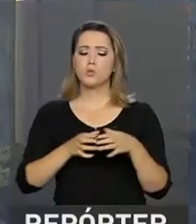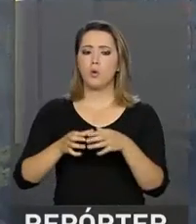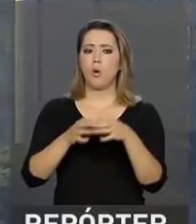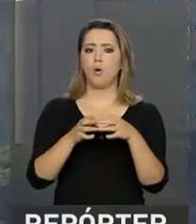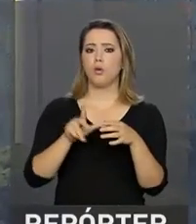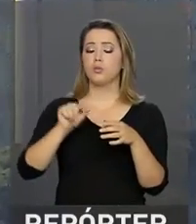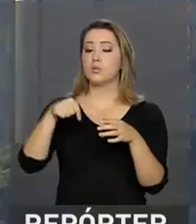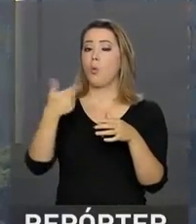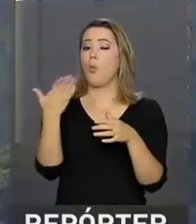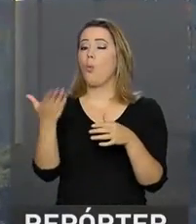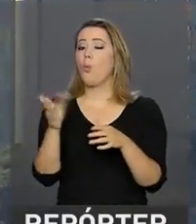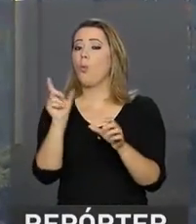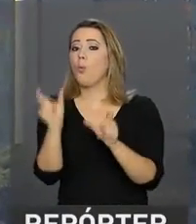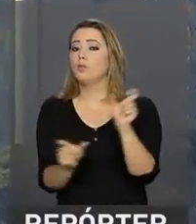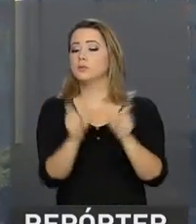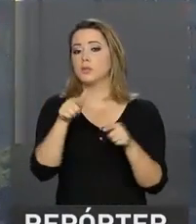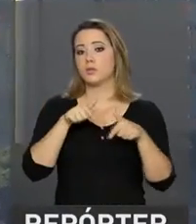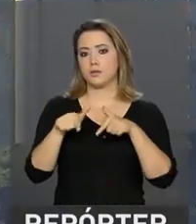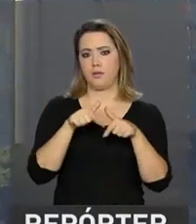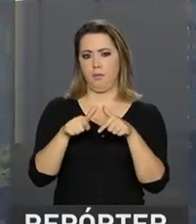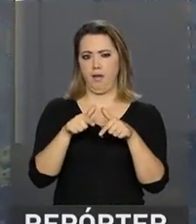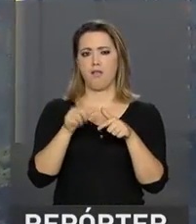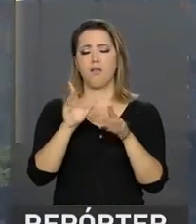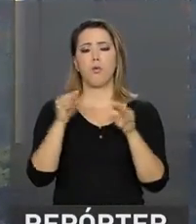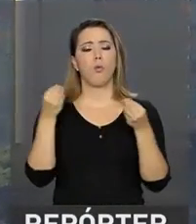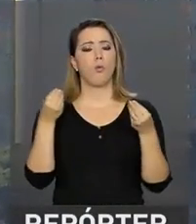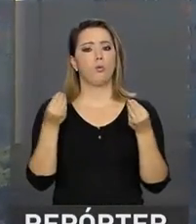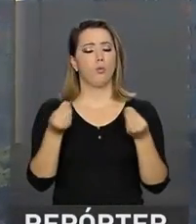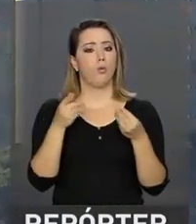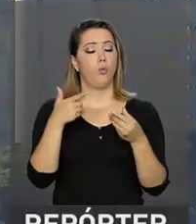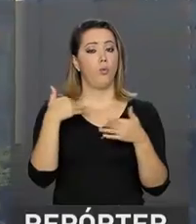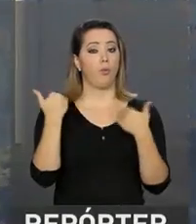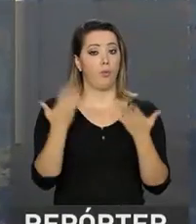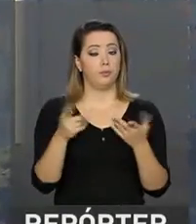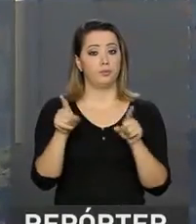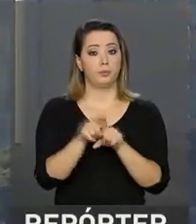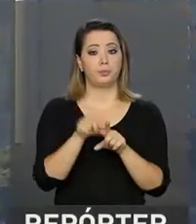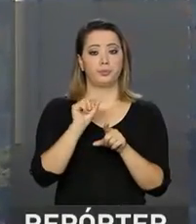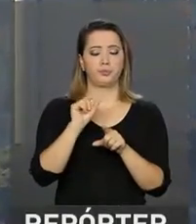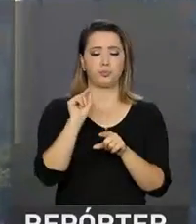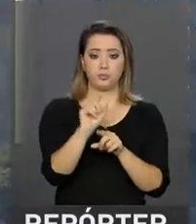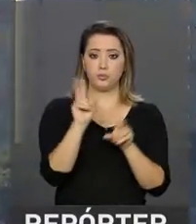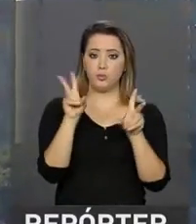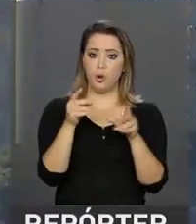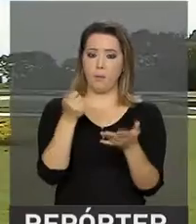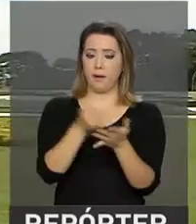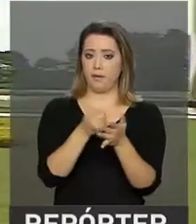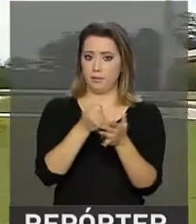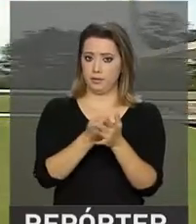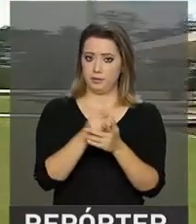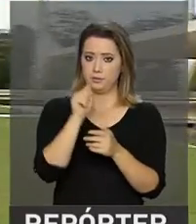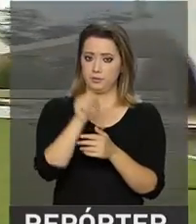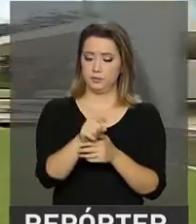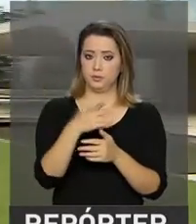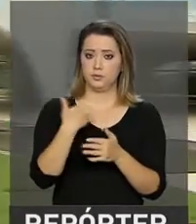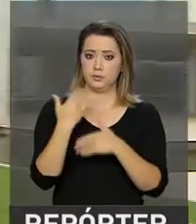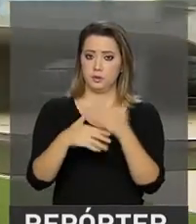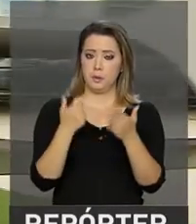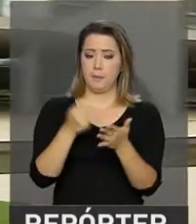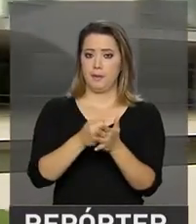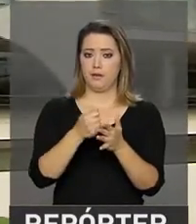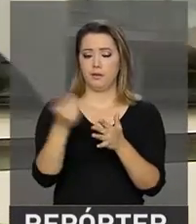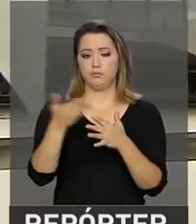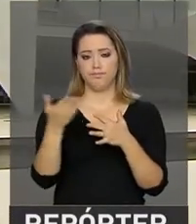que vão entrar no programa quando a medida for regulamentada sobre as indenizações elas vão ser